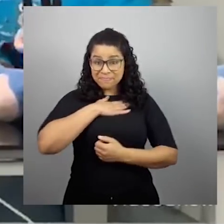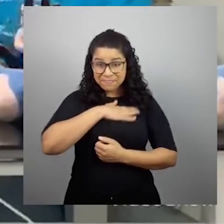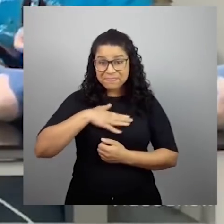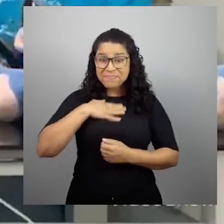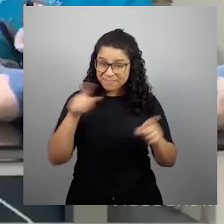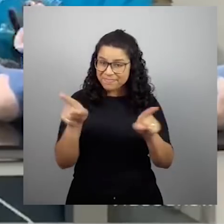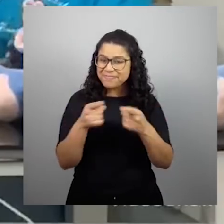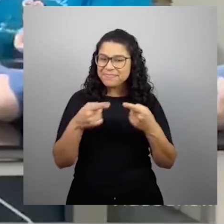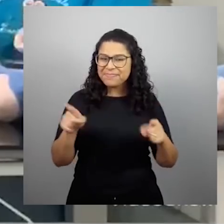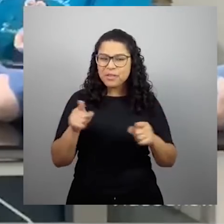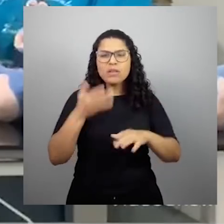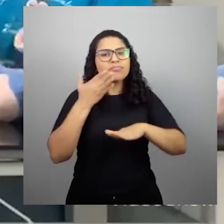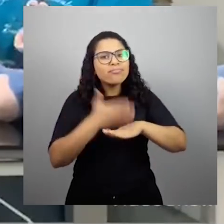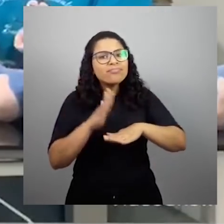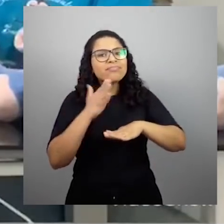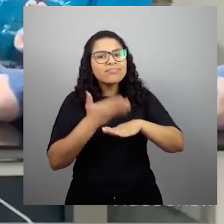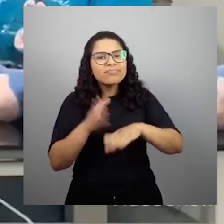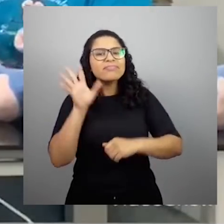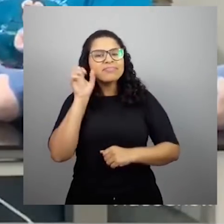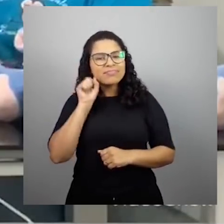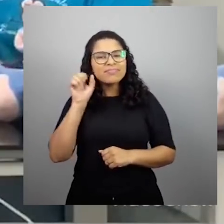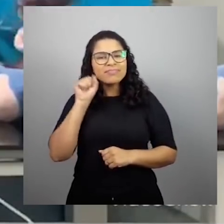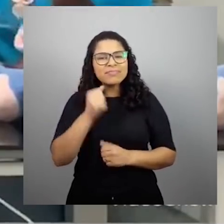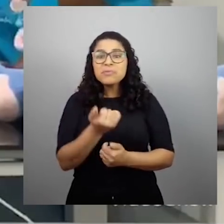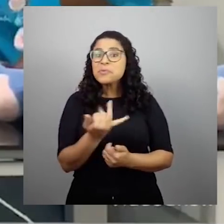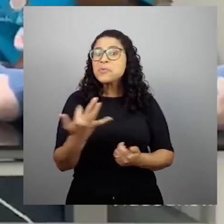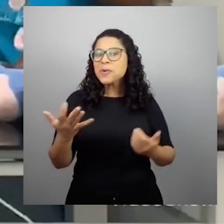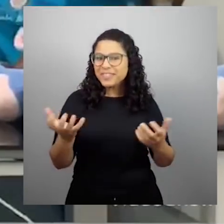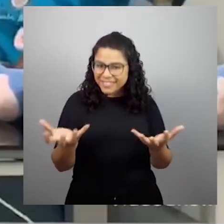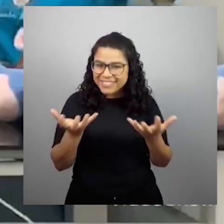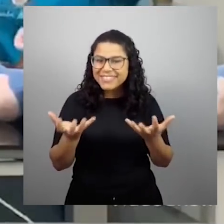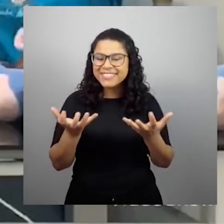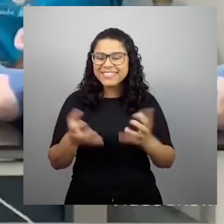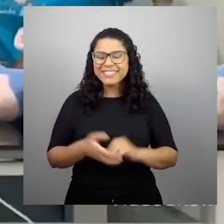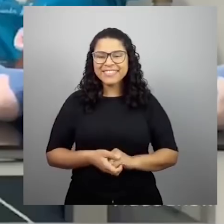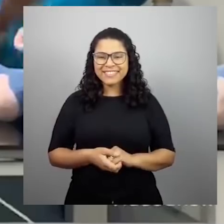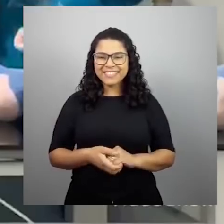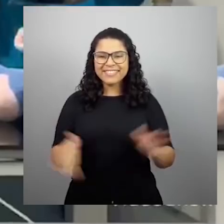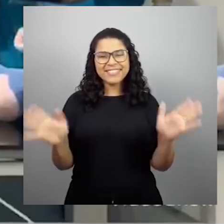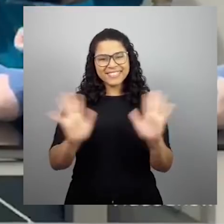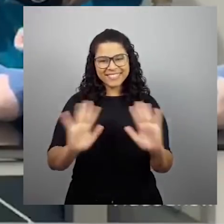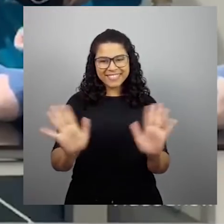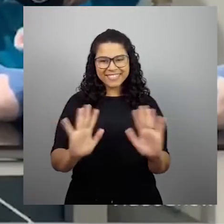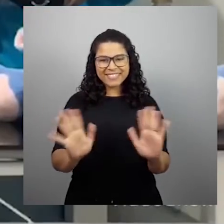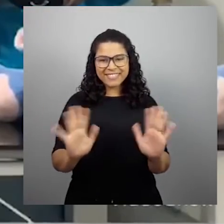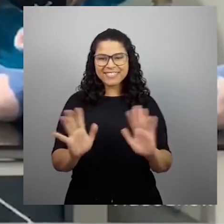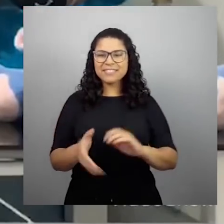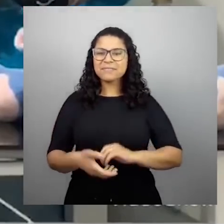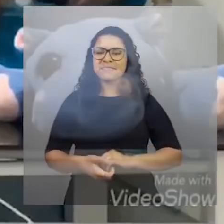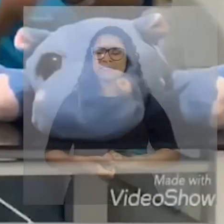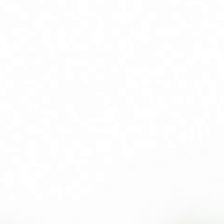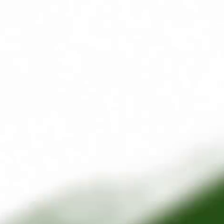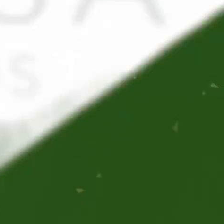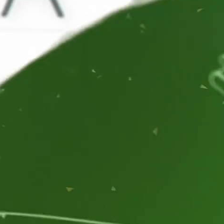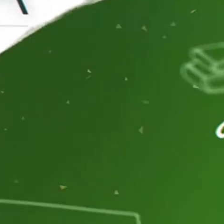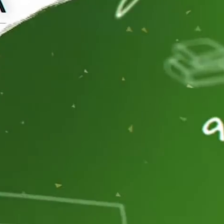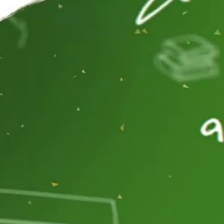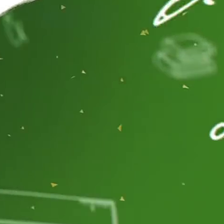E aí, gostaram da musiquinha? É só treinar e ouvir o vídeo quantas vezes quiser. Tchau!